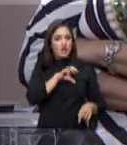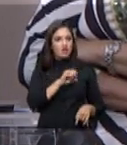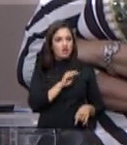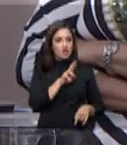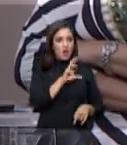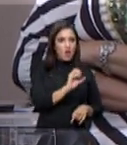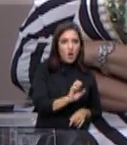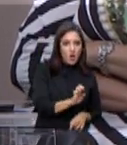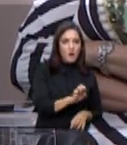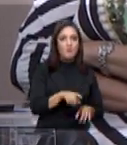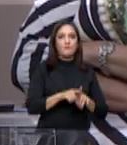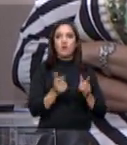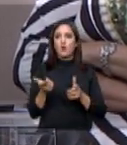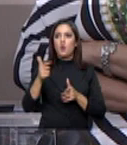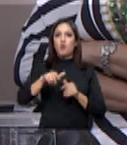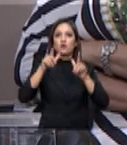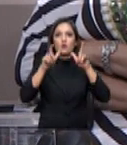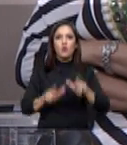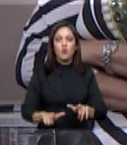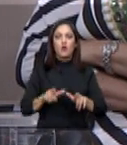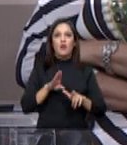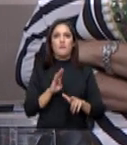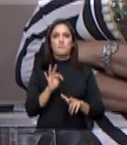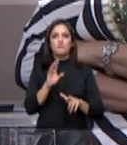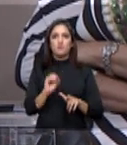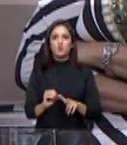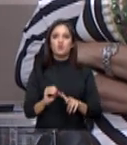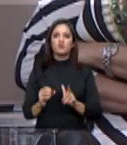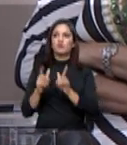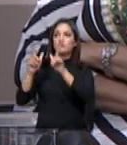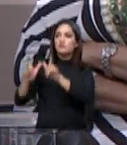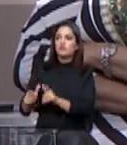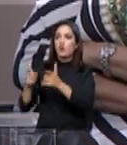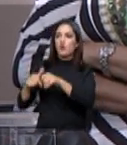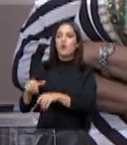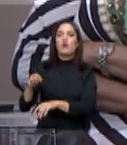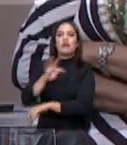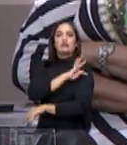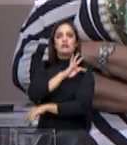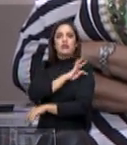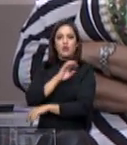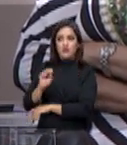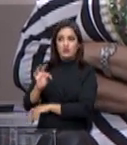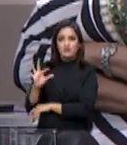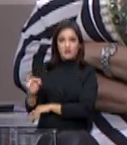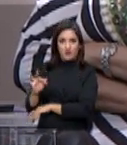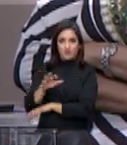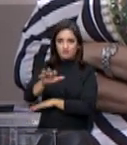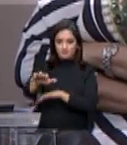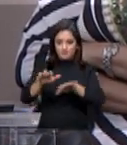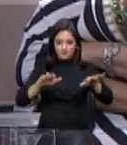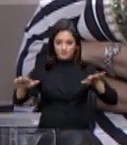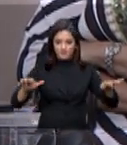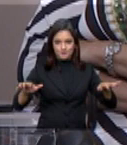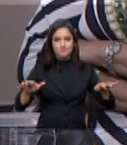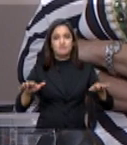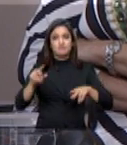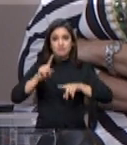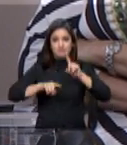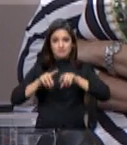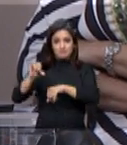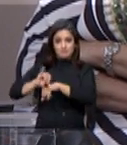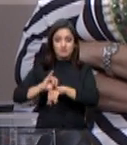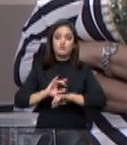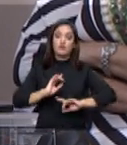dos Bustos e a Reserva Técnica do Supremo Tribunal Federal. Em 2019, sob a